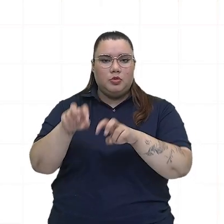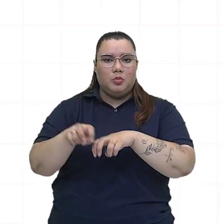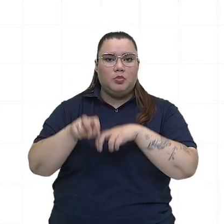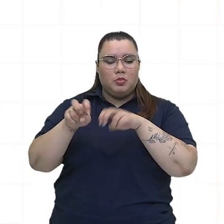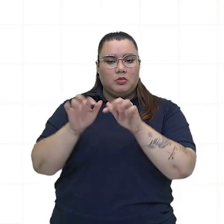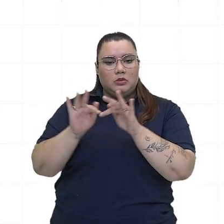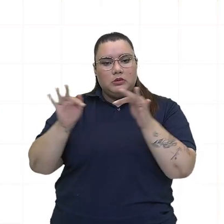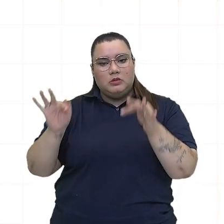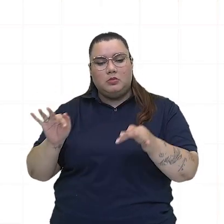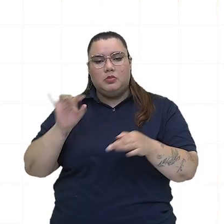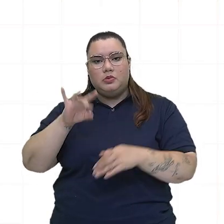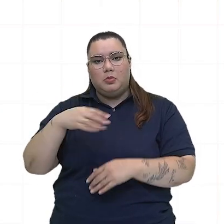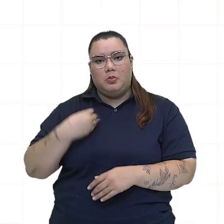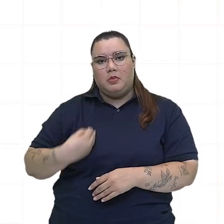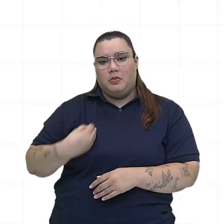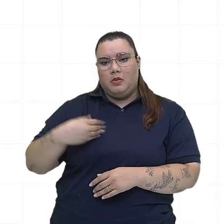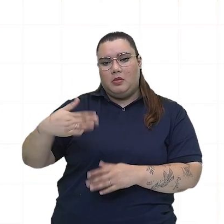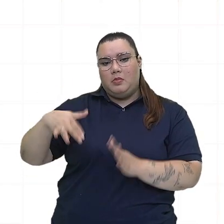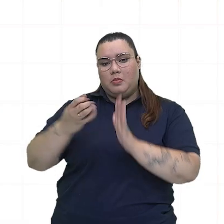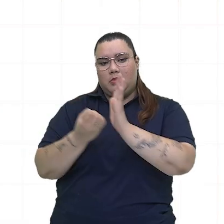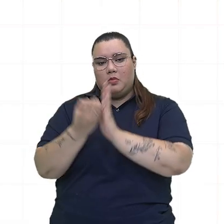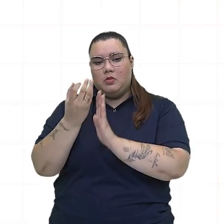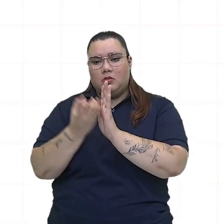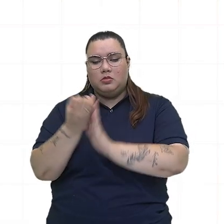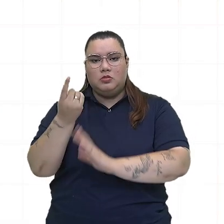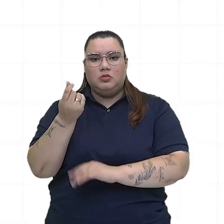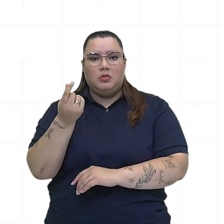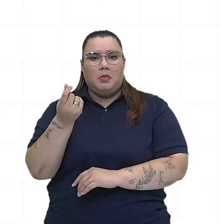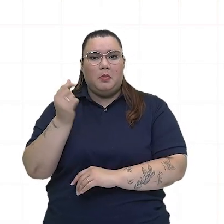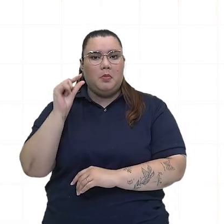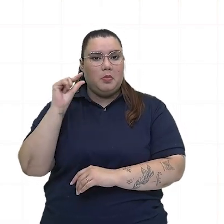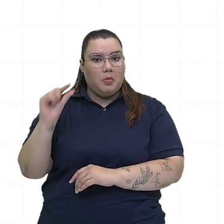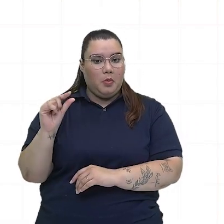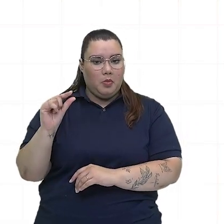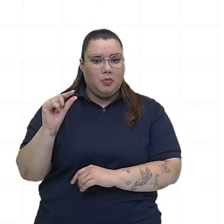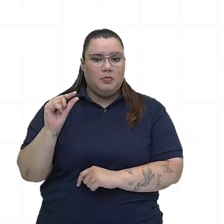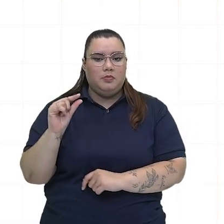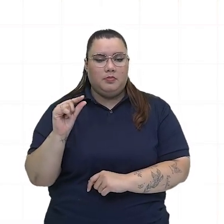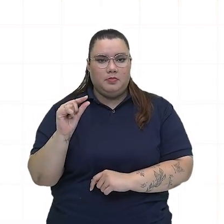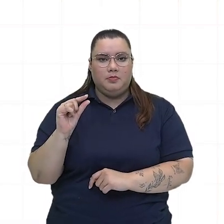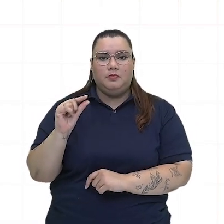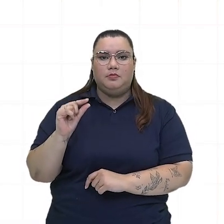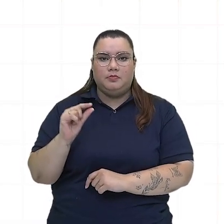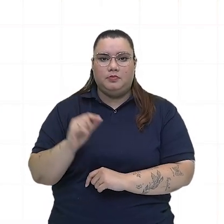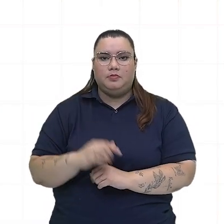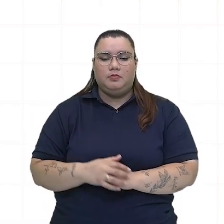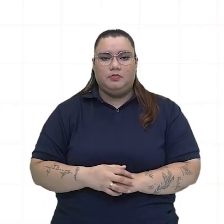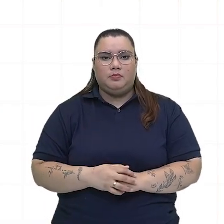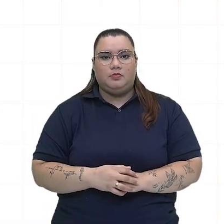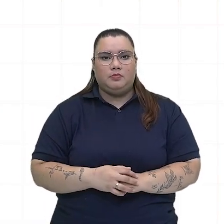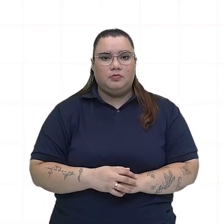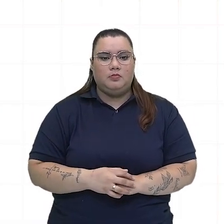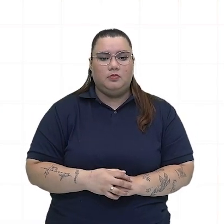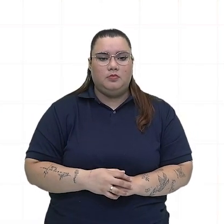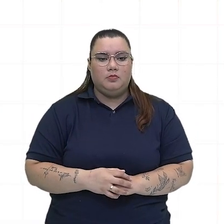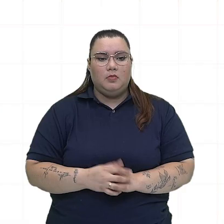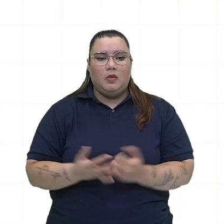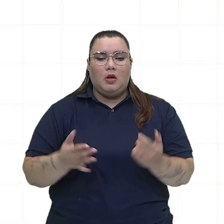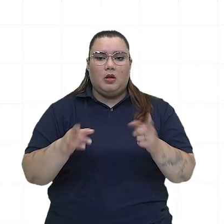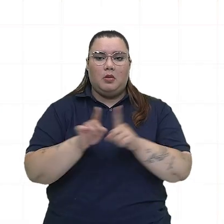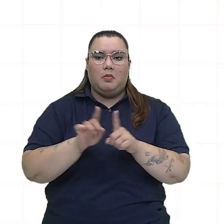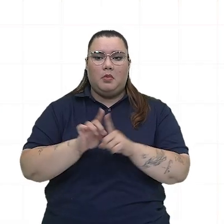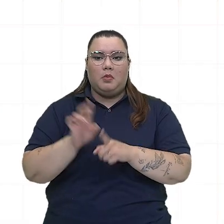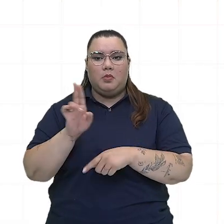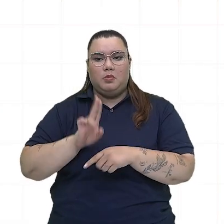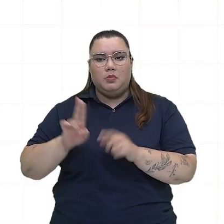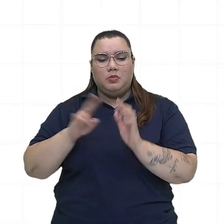subsistência, né, onde a produção ela era assim voltada para o abastecimento, para o autoconsumo,